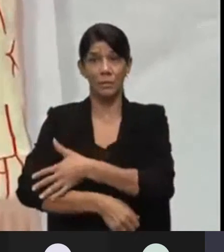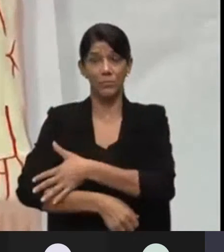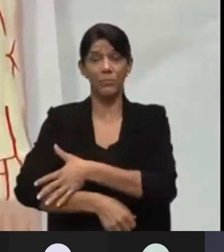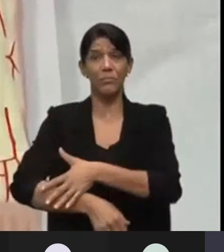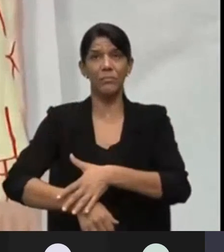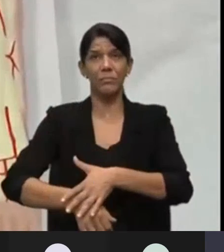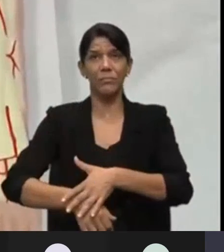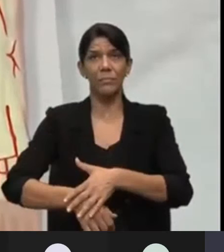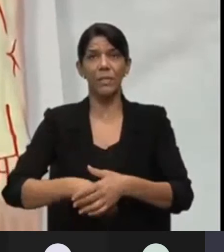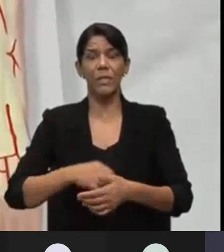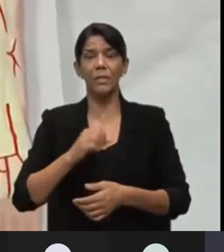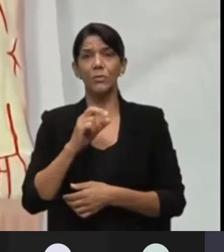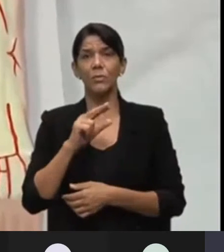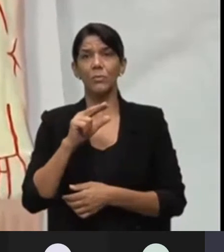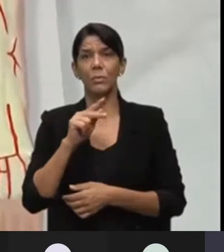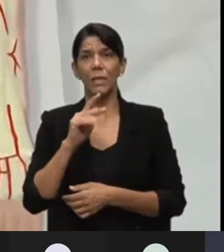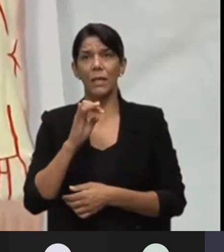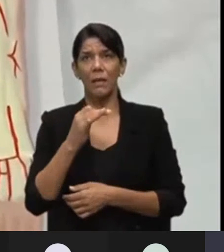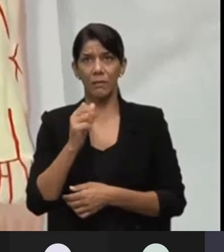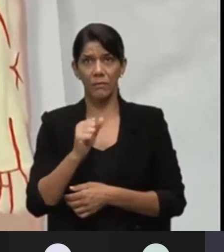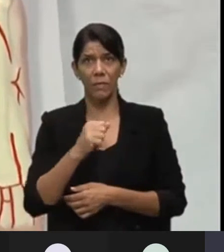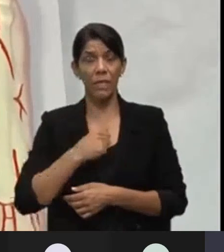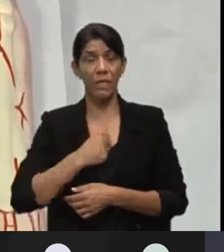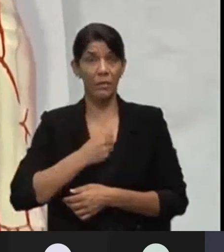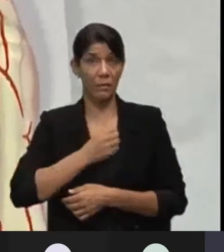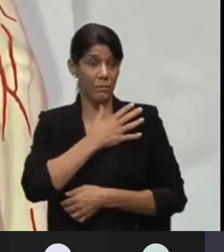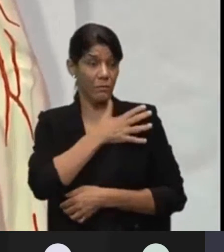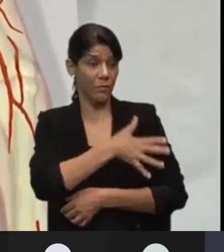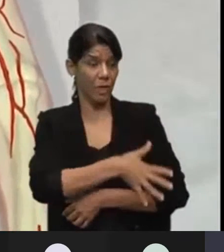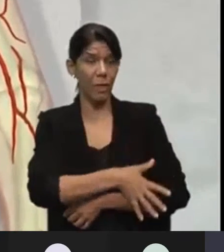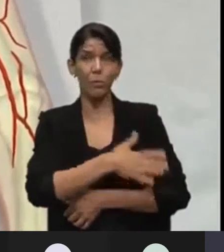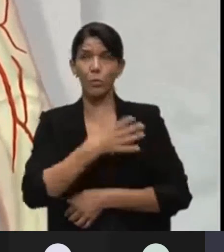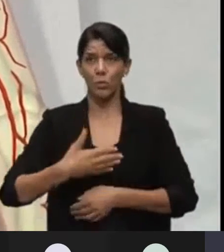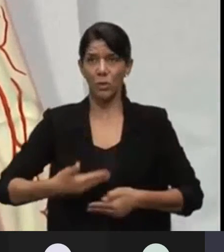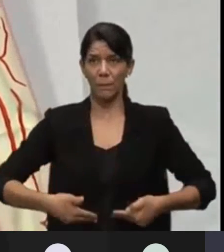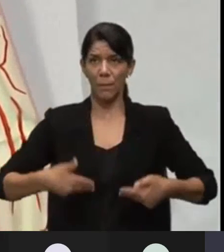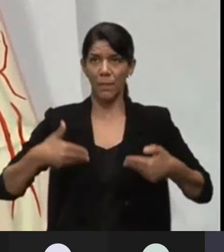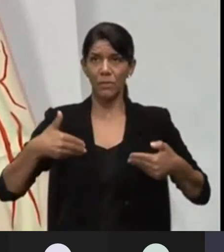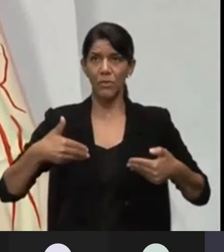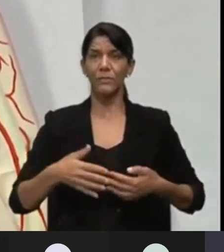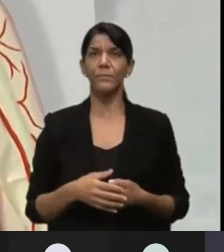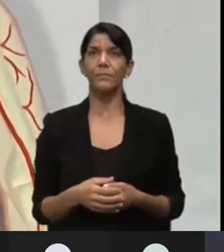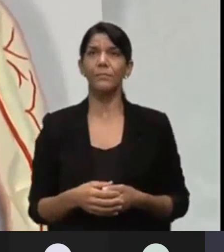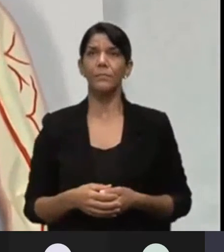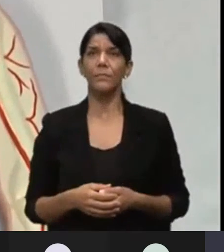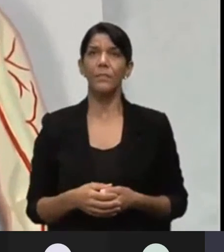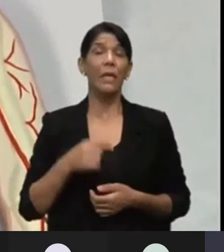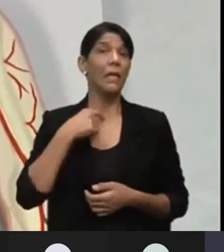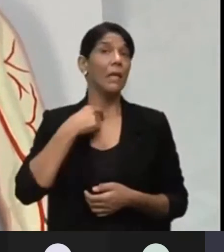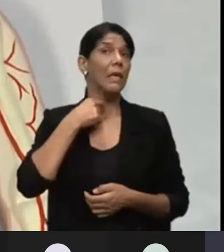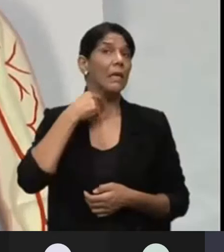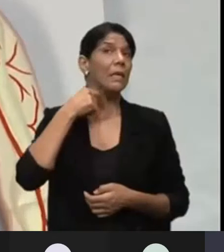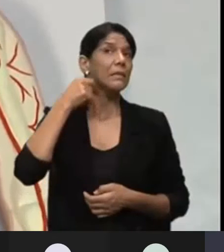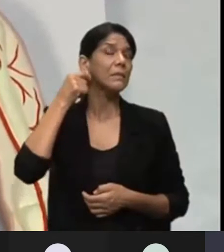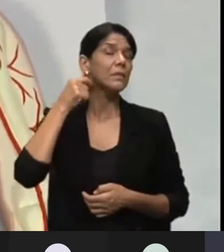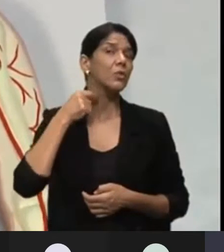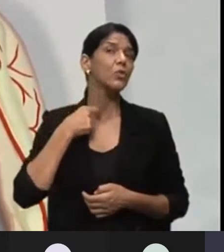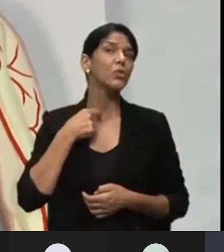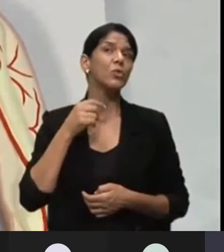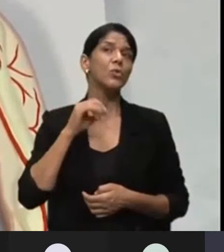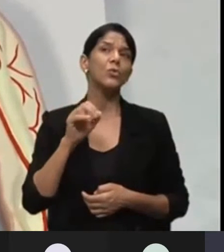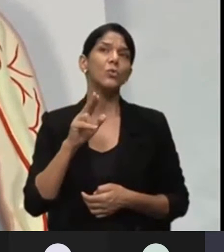Então, é a subclávia, né? A artéria subclávia. Aí, nós temos a jugular, né?